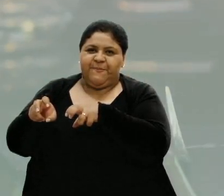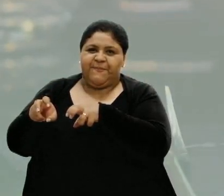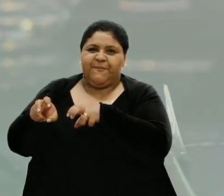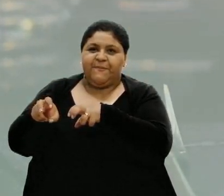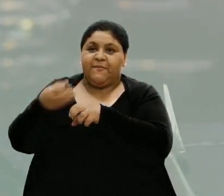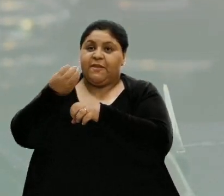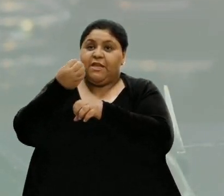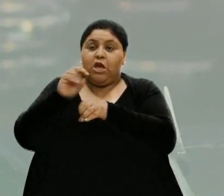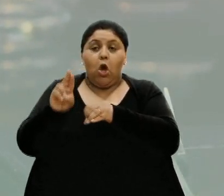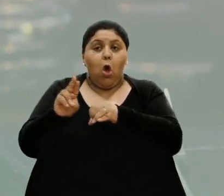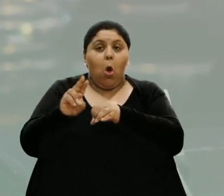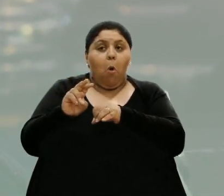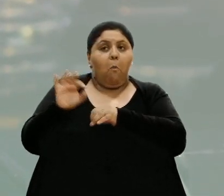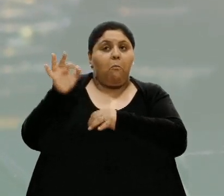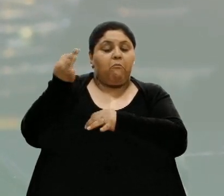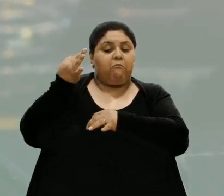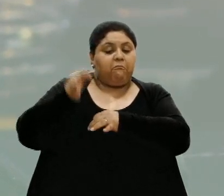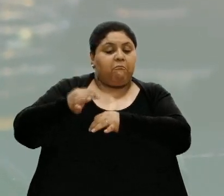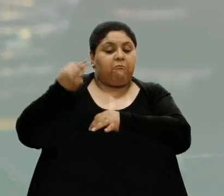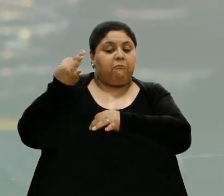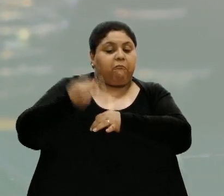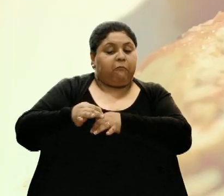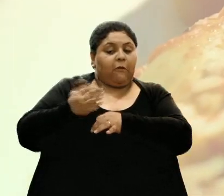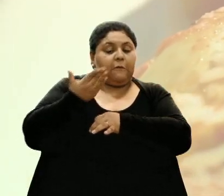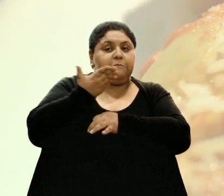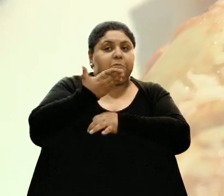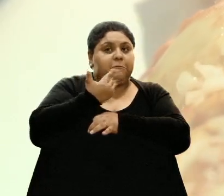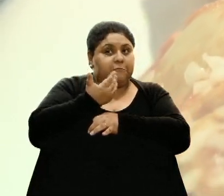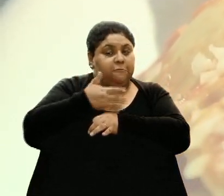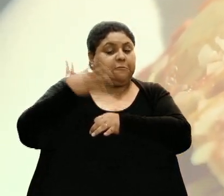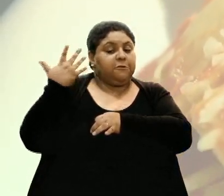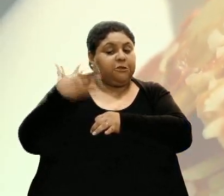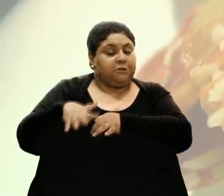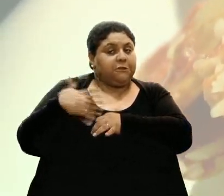ou do requinte da alta gastronomia.